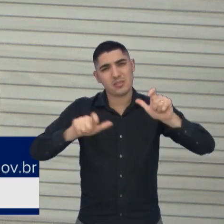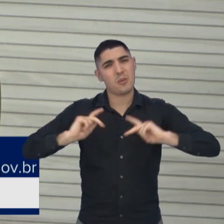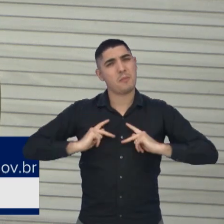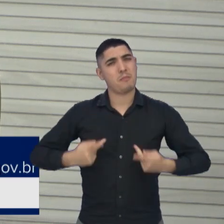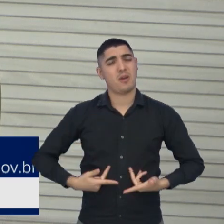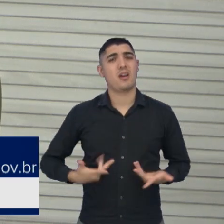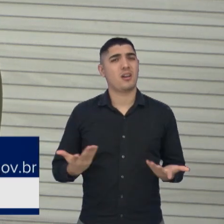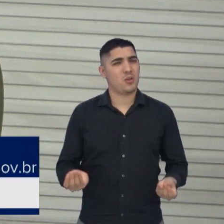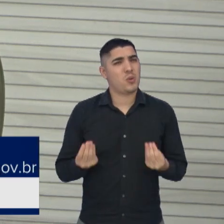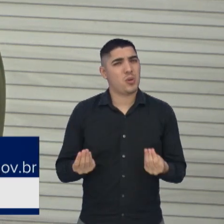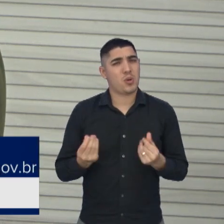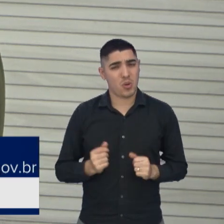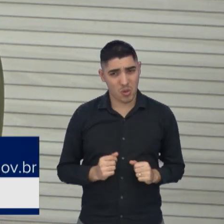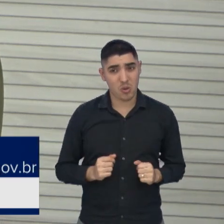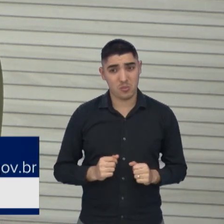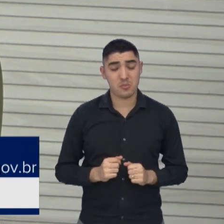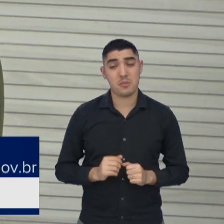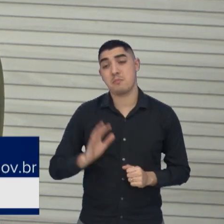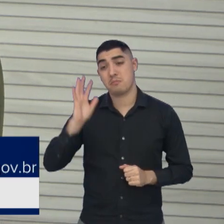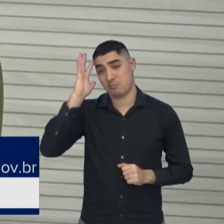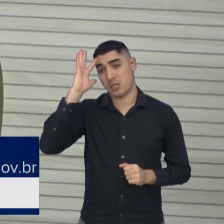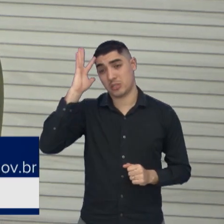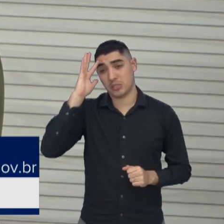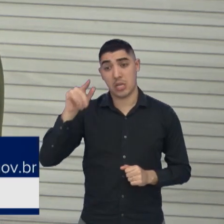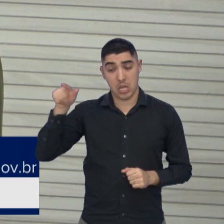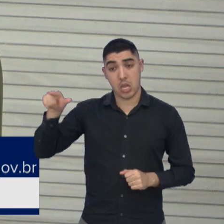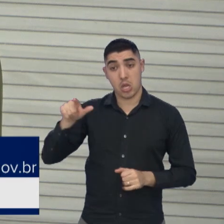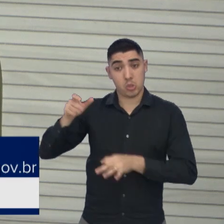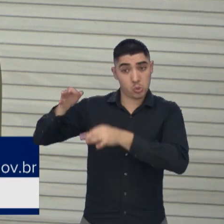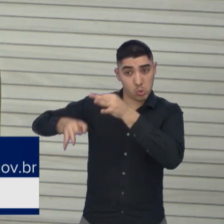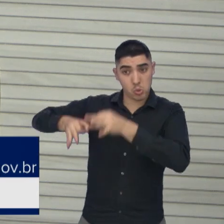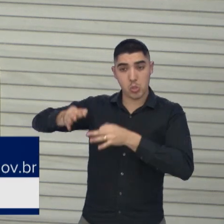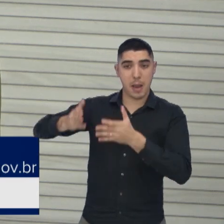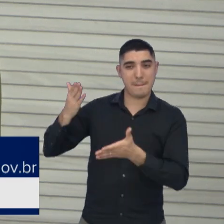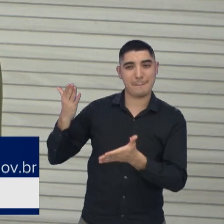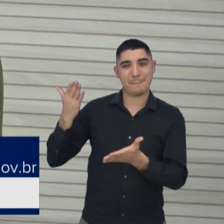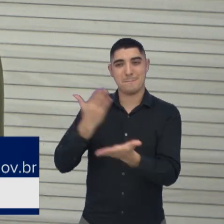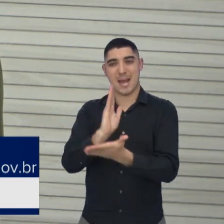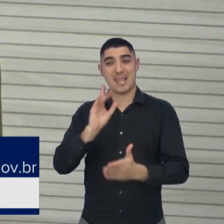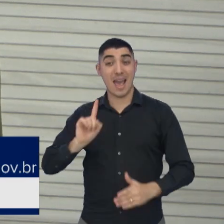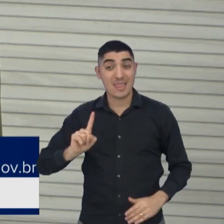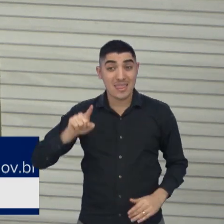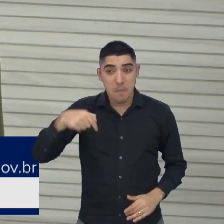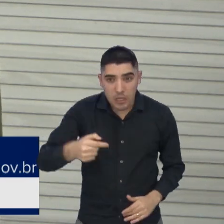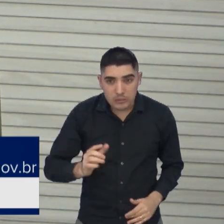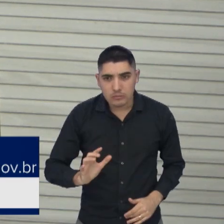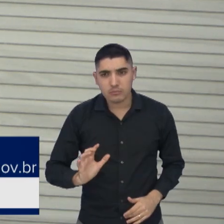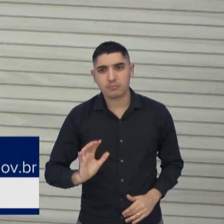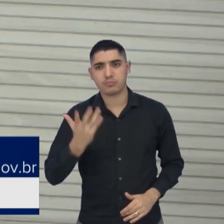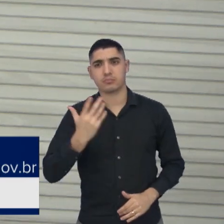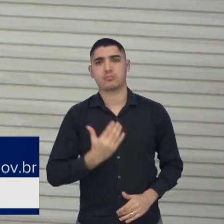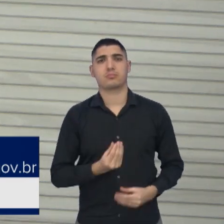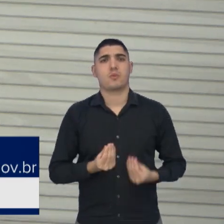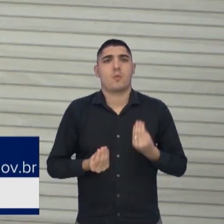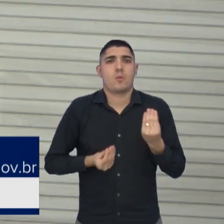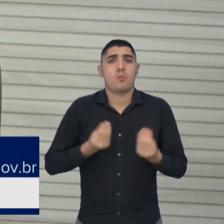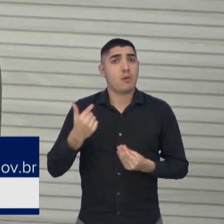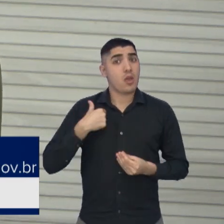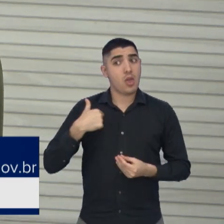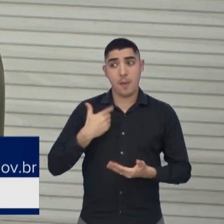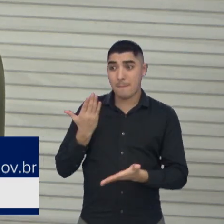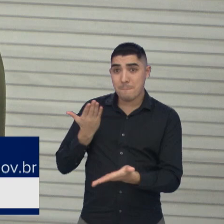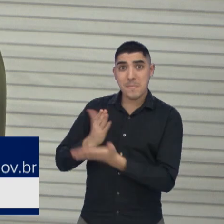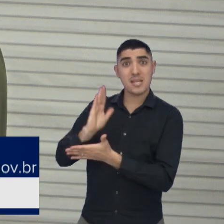e depois levar uma rasteira dessa para qualquer profissional, né, concursado, é